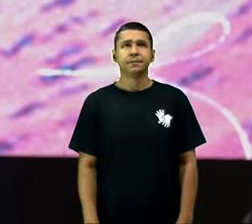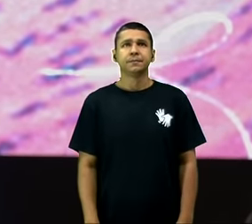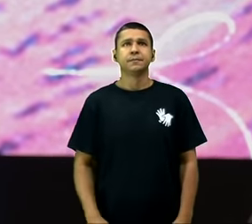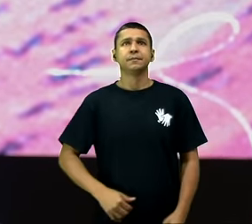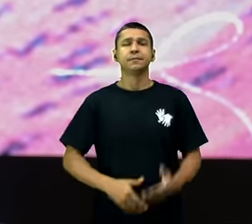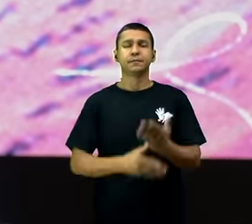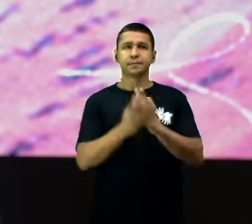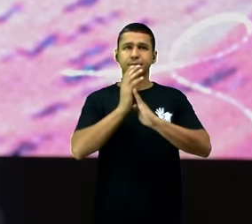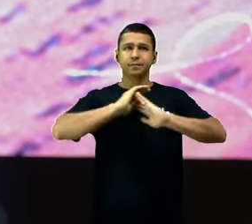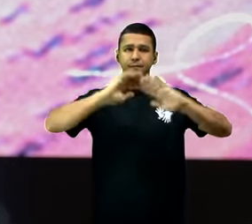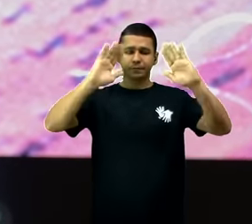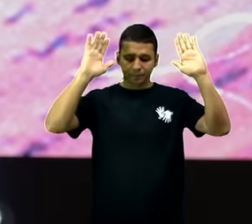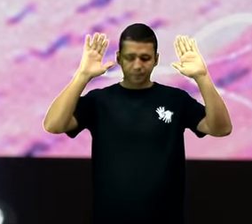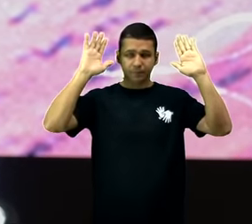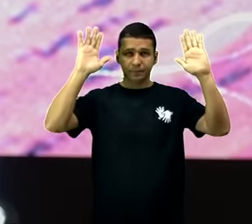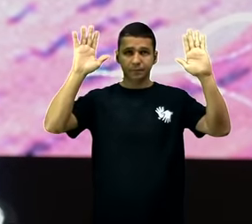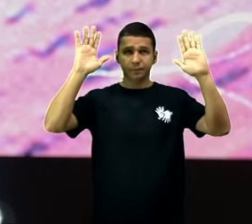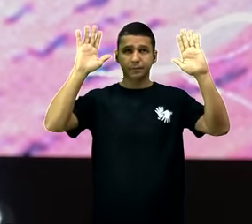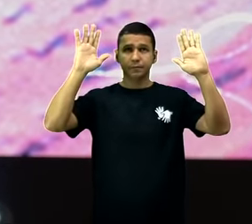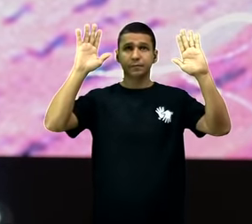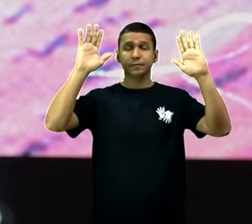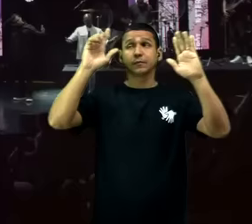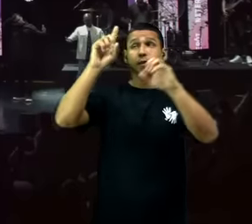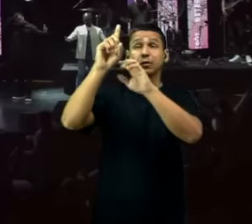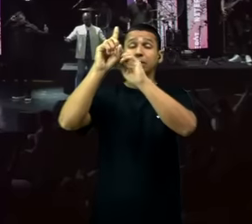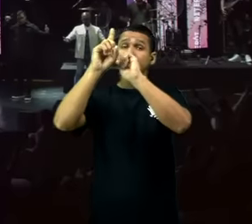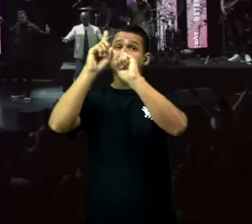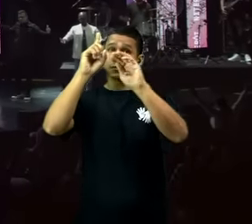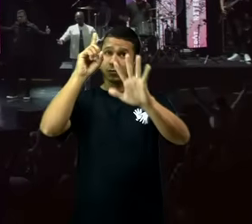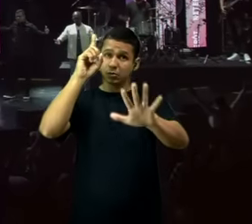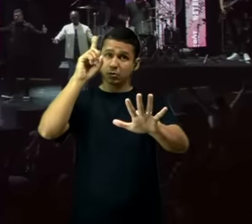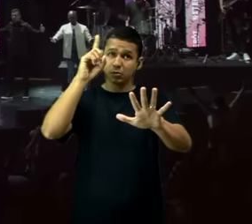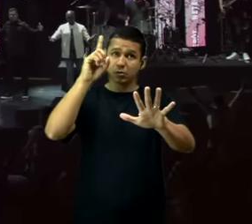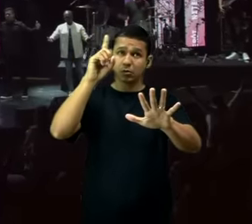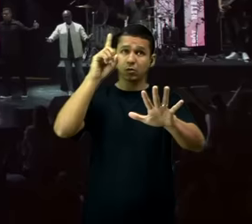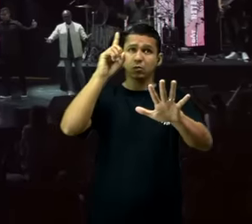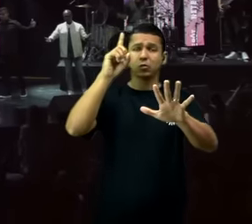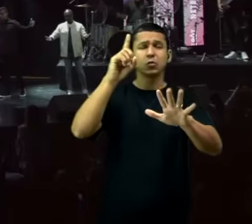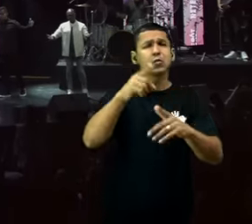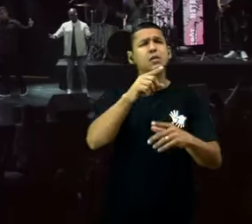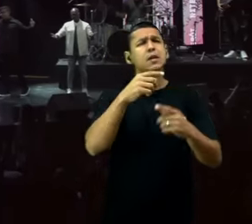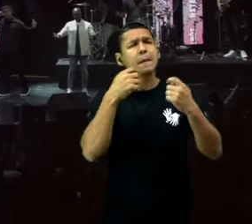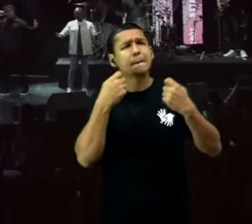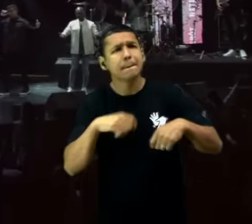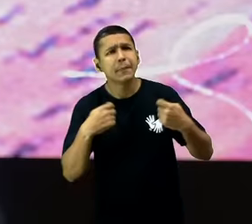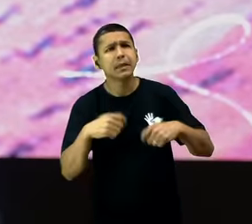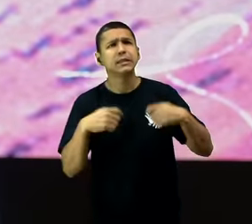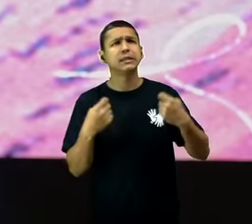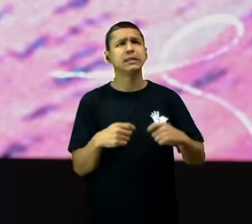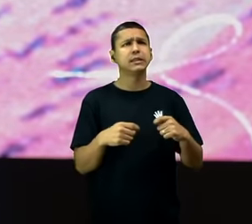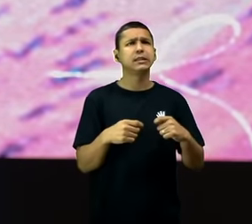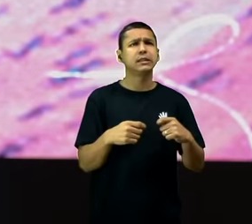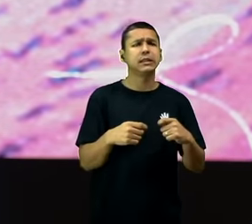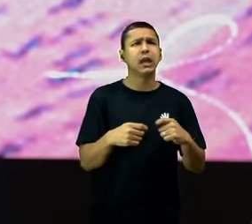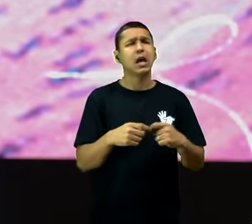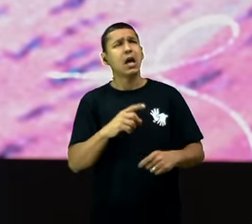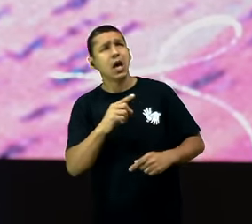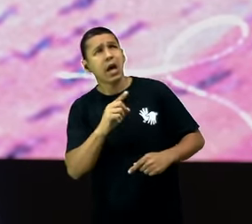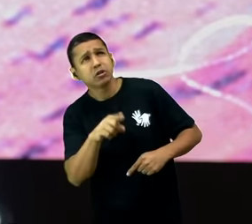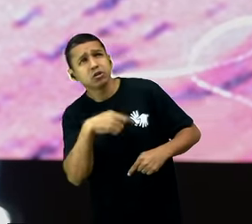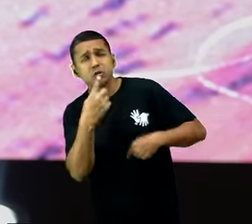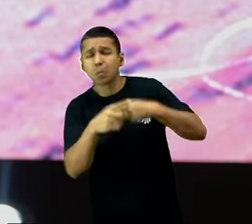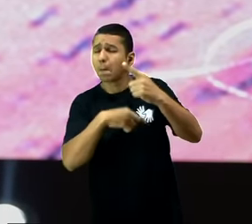Levanta sua mão para o céu que eu vou encerrar eu declarando: toda a provisão, todo o recurso, tudo que você precisa para viver as próximas estações da tua